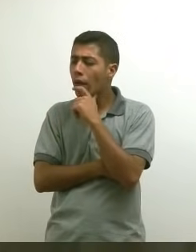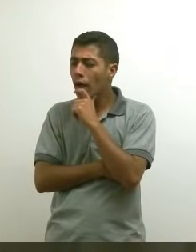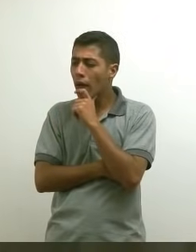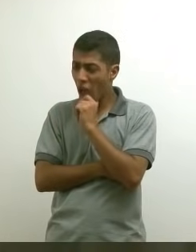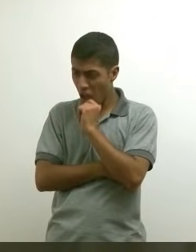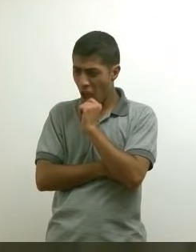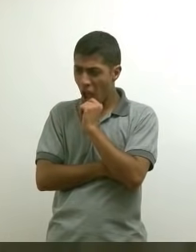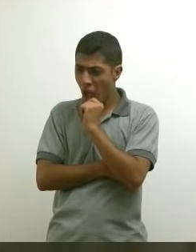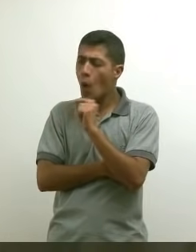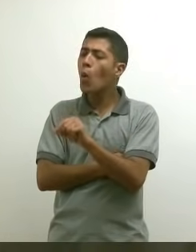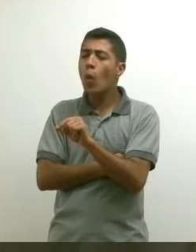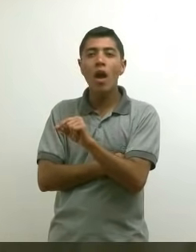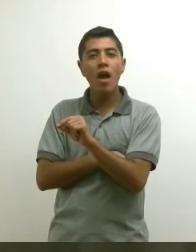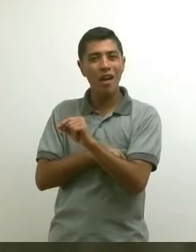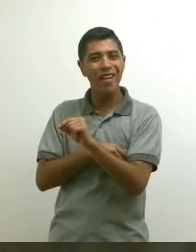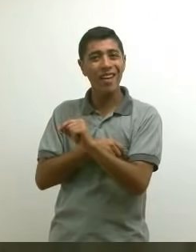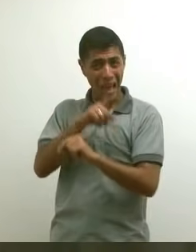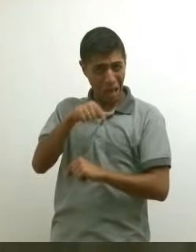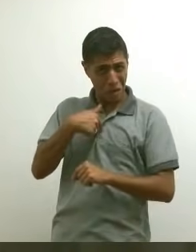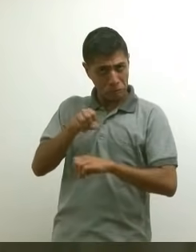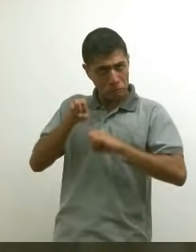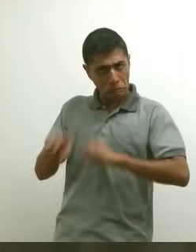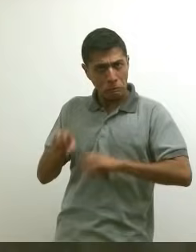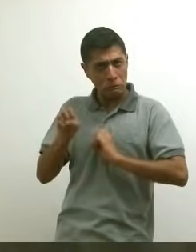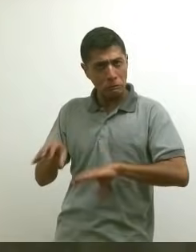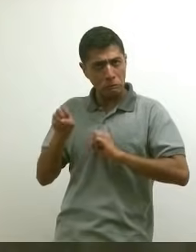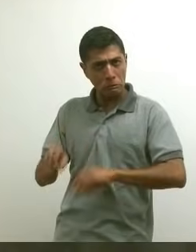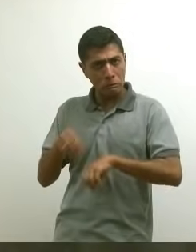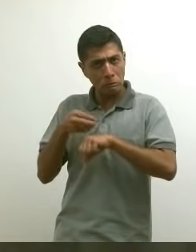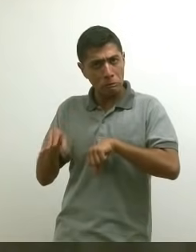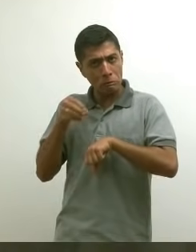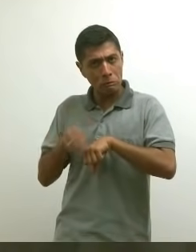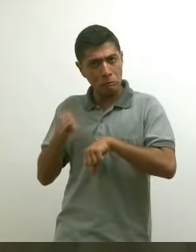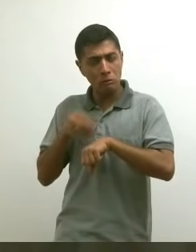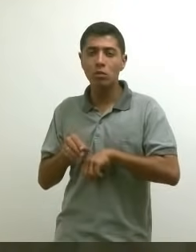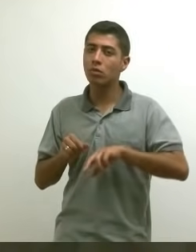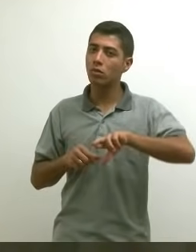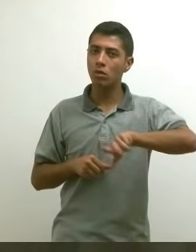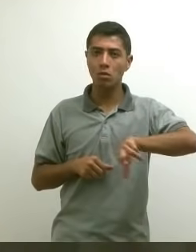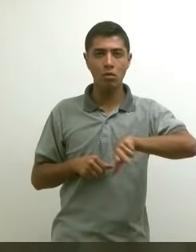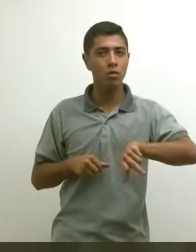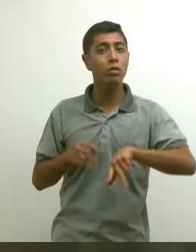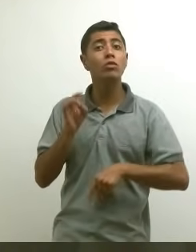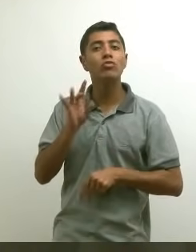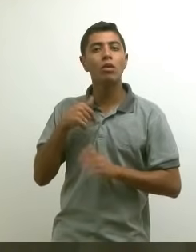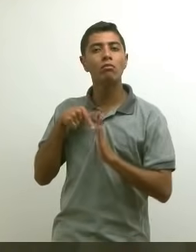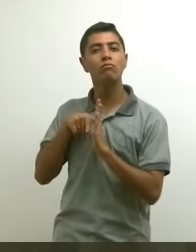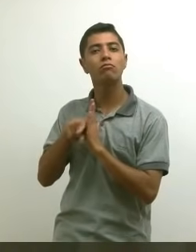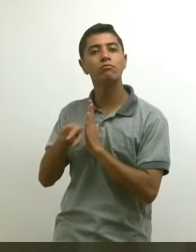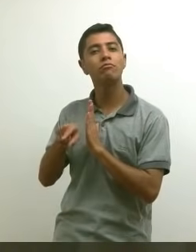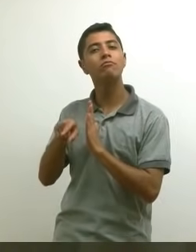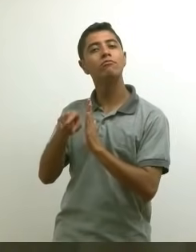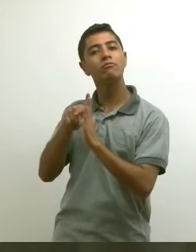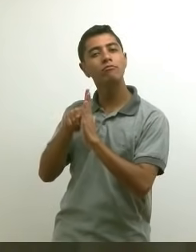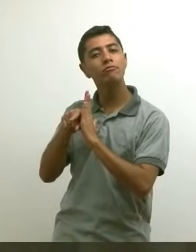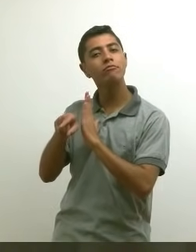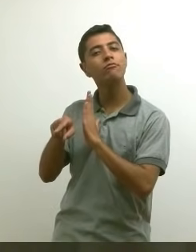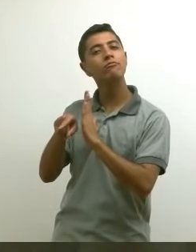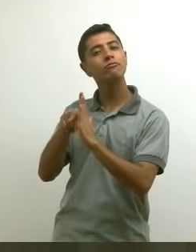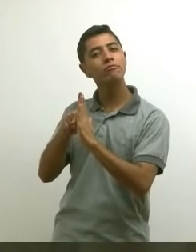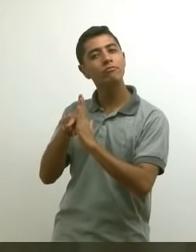constitua porque ela ela pode nos levar da mesma maneira que quando essa conversa é conceitualmente com a criança ela é levada por seu